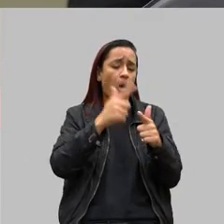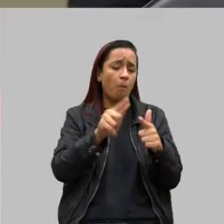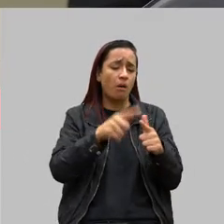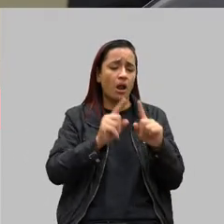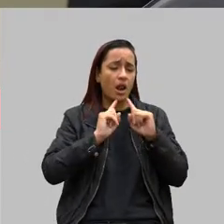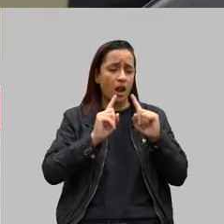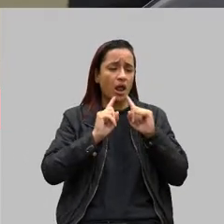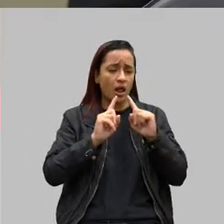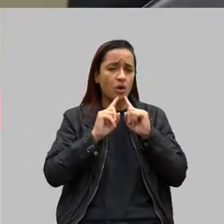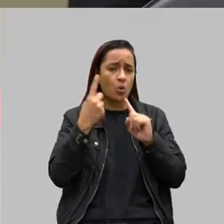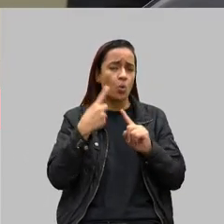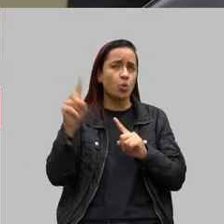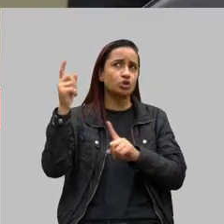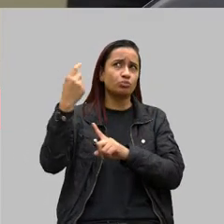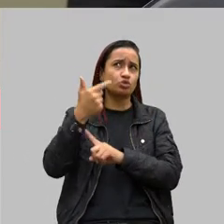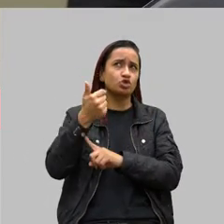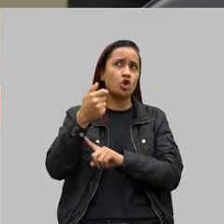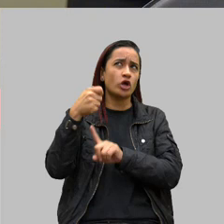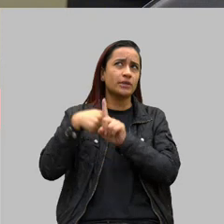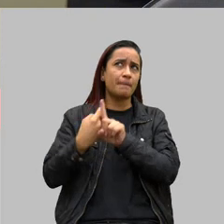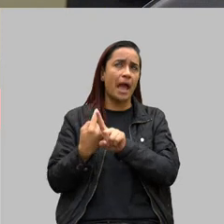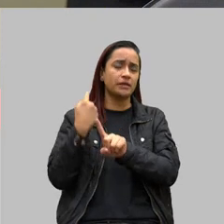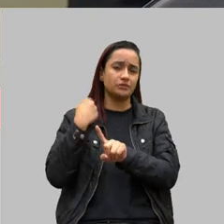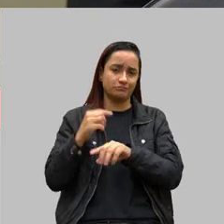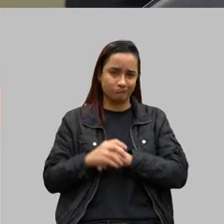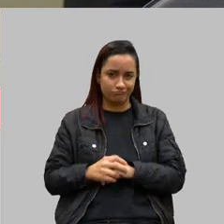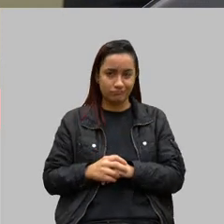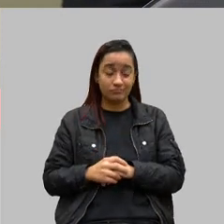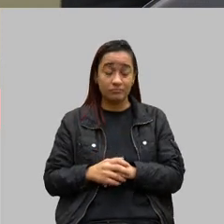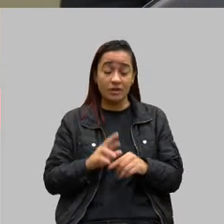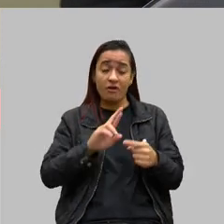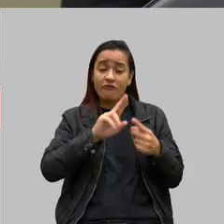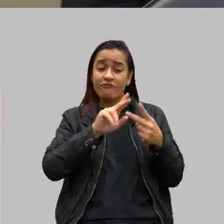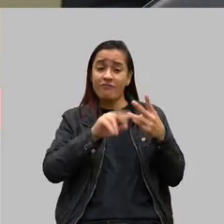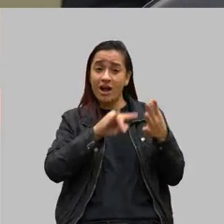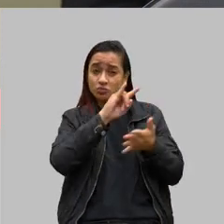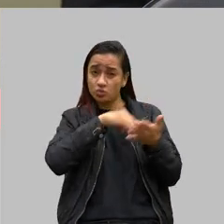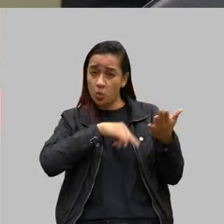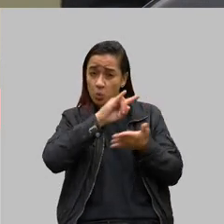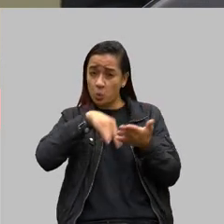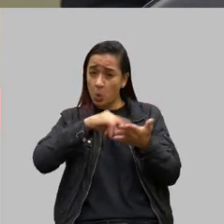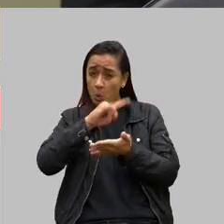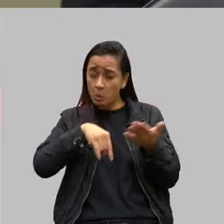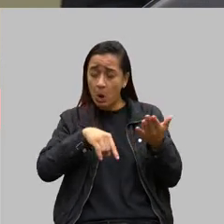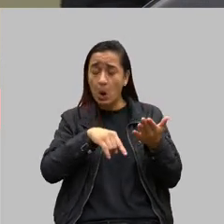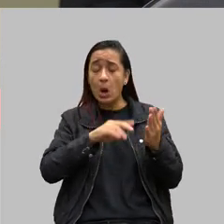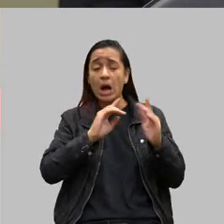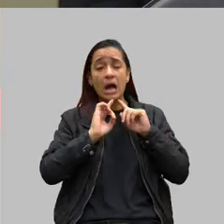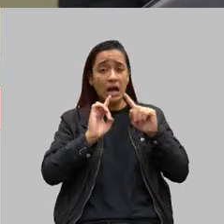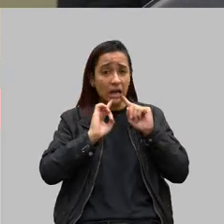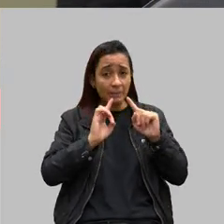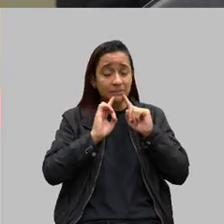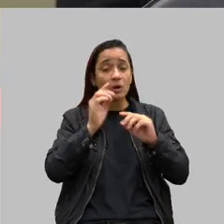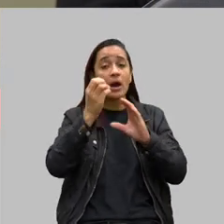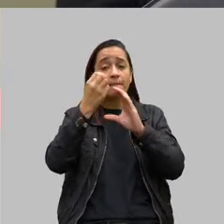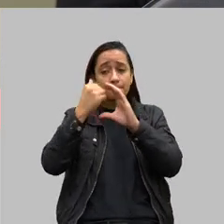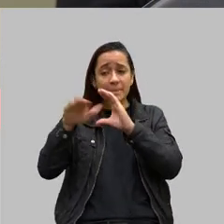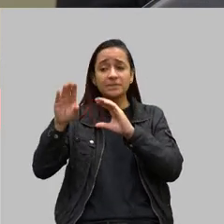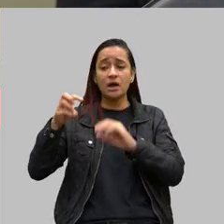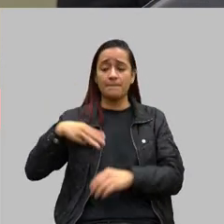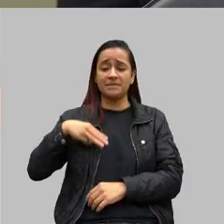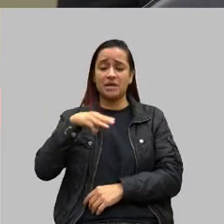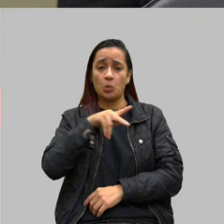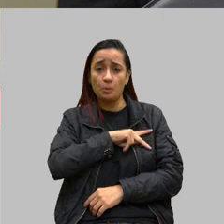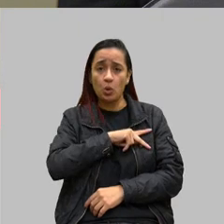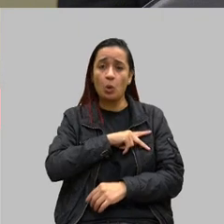últimos 12 meses muitos desses requerimentos nós encaminhamos para o ministério público para a própria empresa e para o governo do estado e